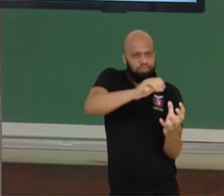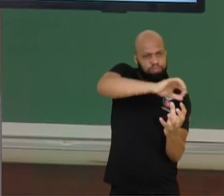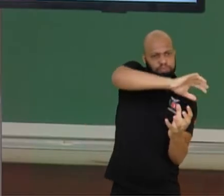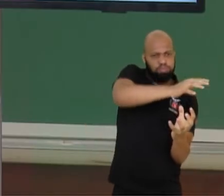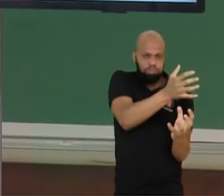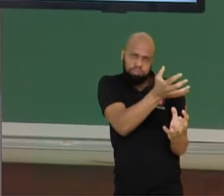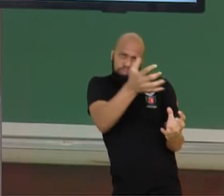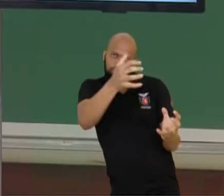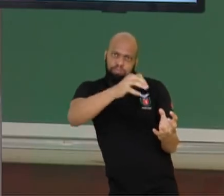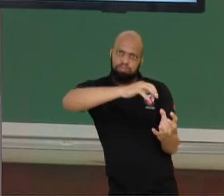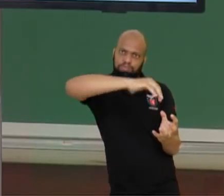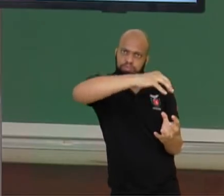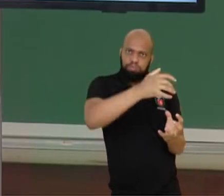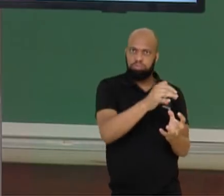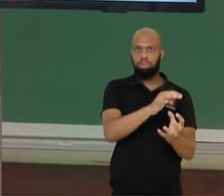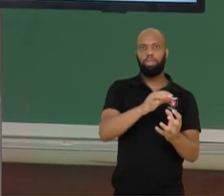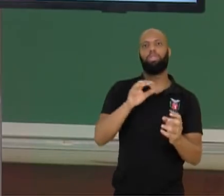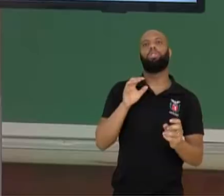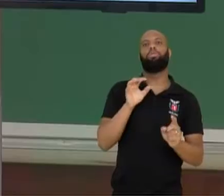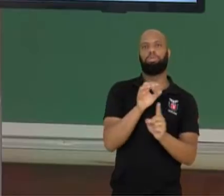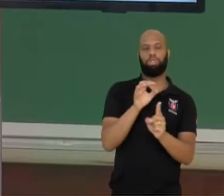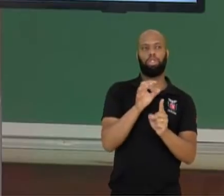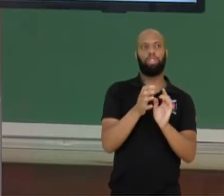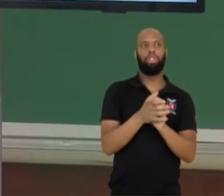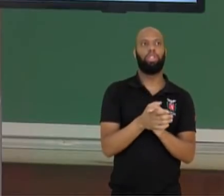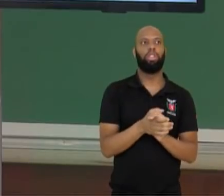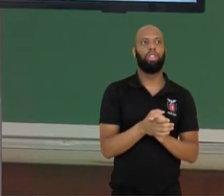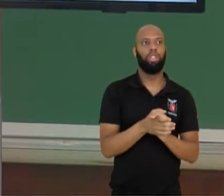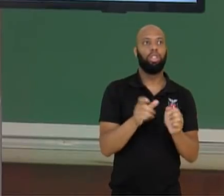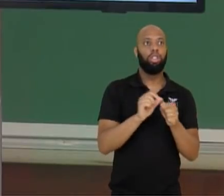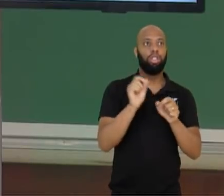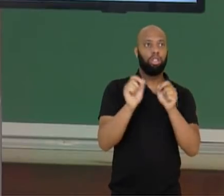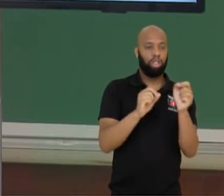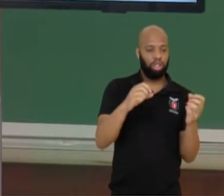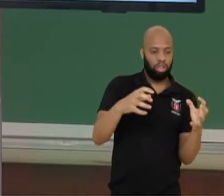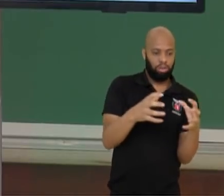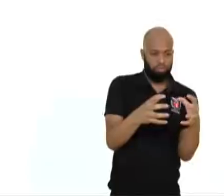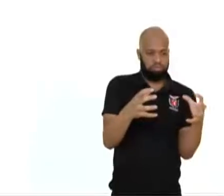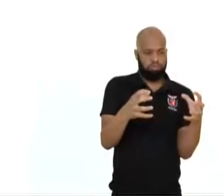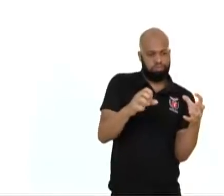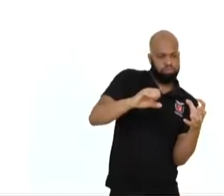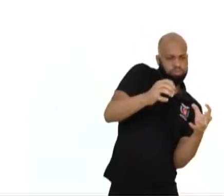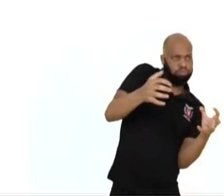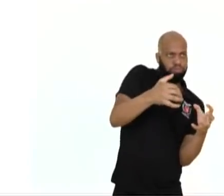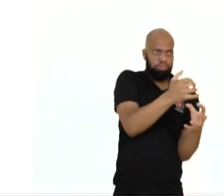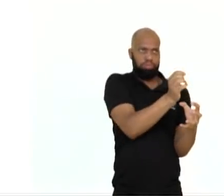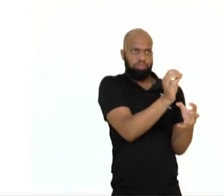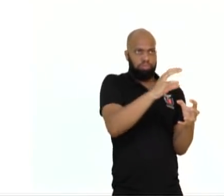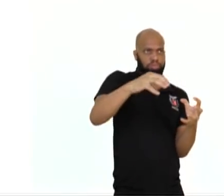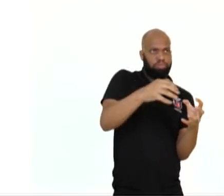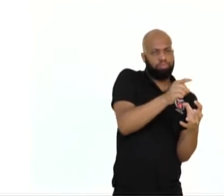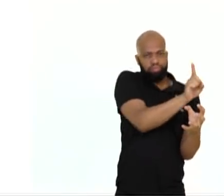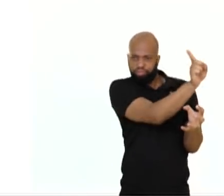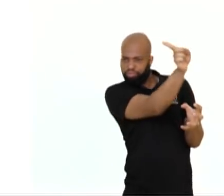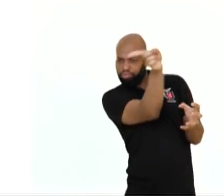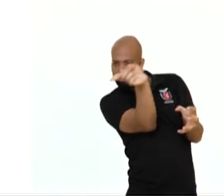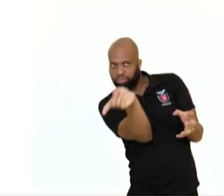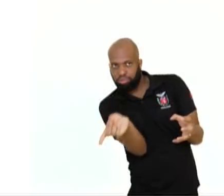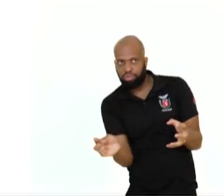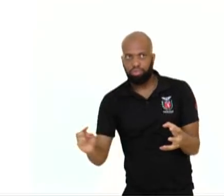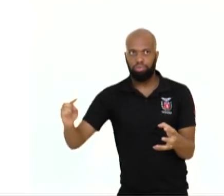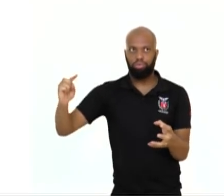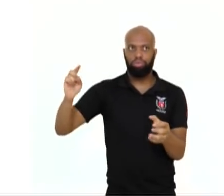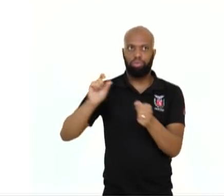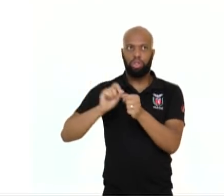agitam mais, então elas exercem essa pressão. Essa pressão, ó, vai fazer com que a turbina se movimente. O movimento da turbina, ela